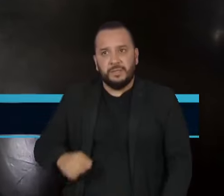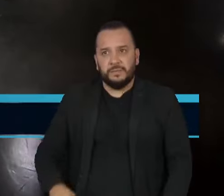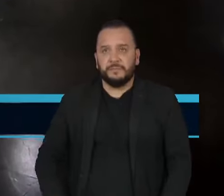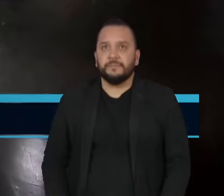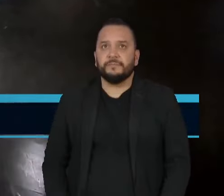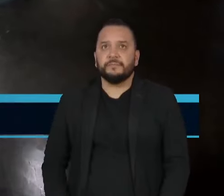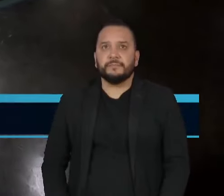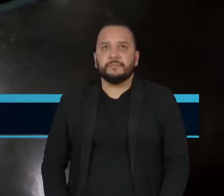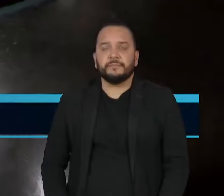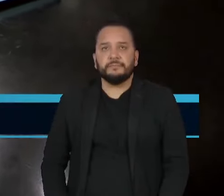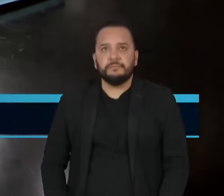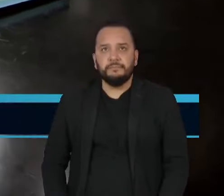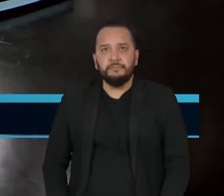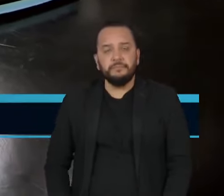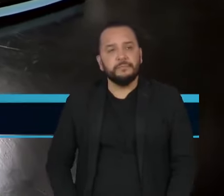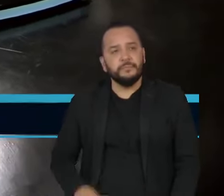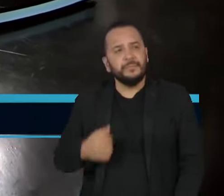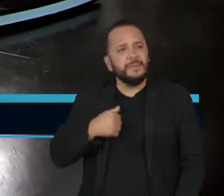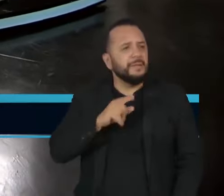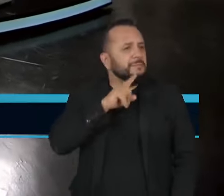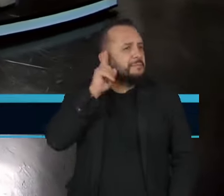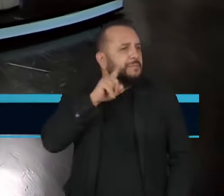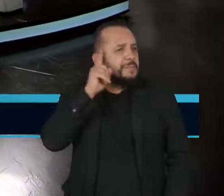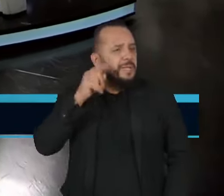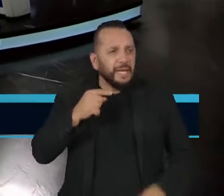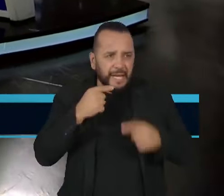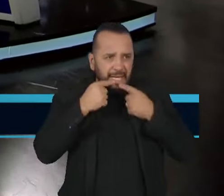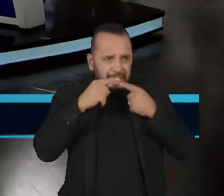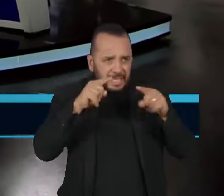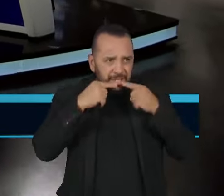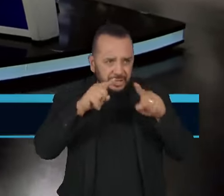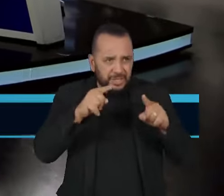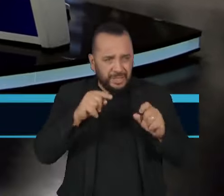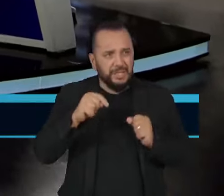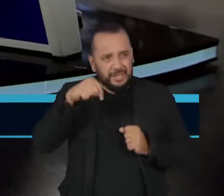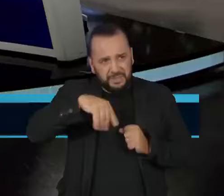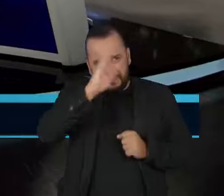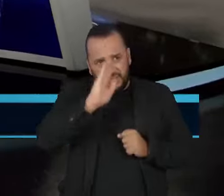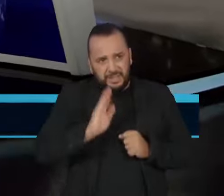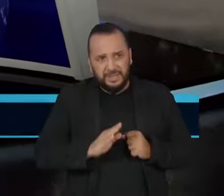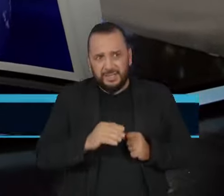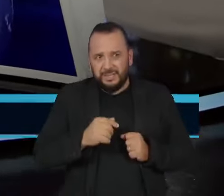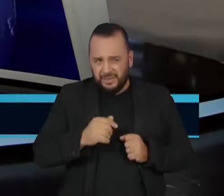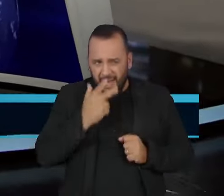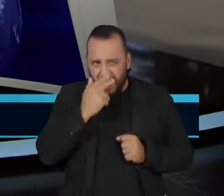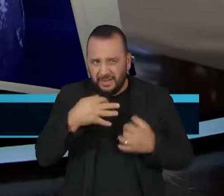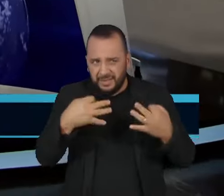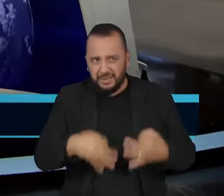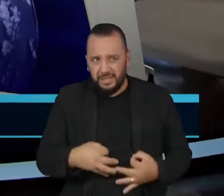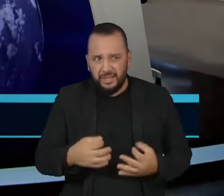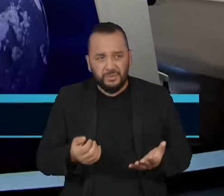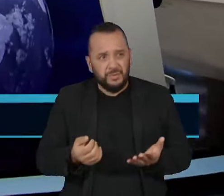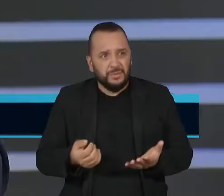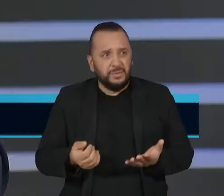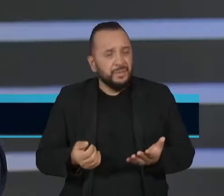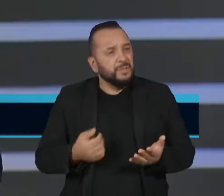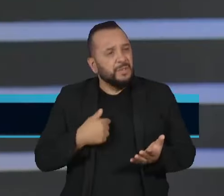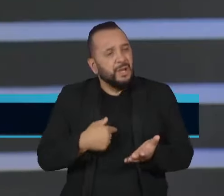Vila, as críticas do Zelensky são justas? O Brasil errou ao insistir num diálogo que inclua a Rússia? Não.